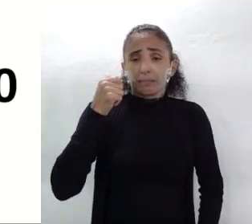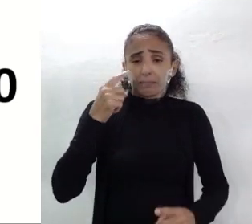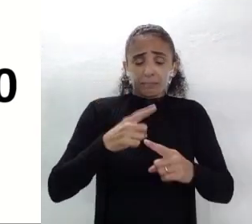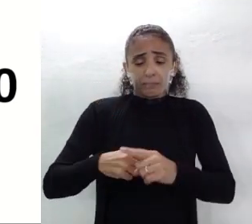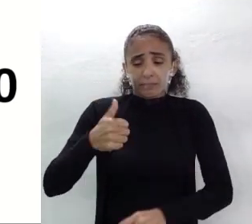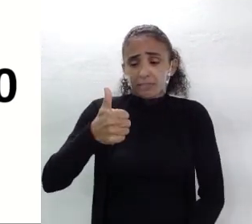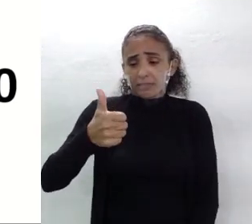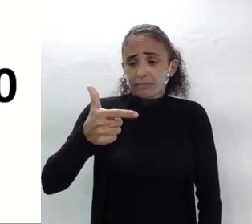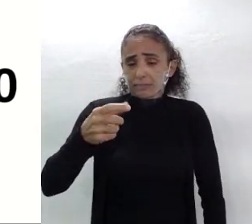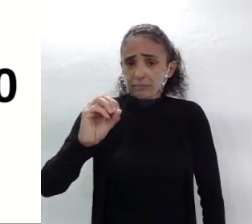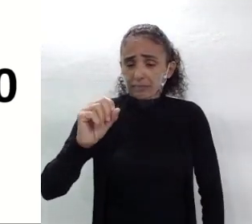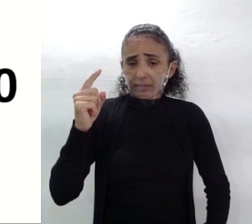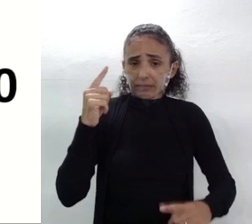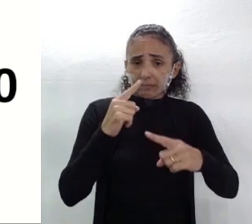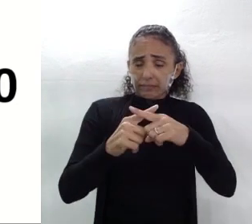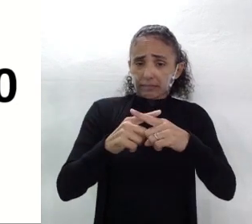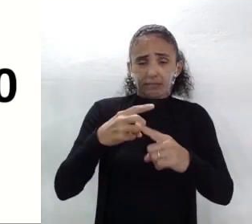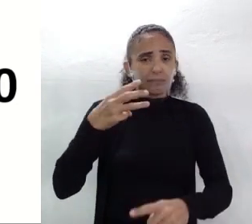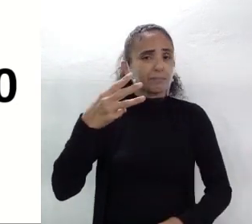mais 50?